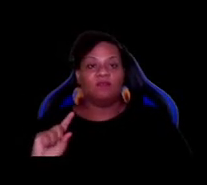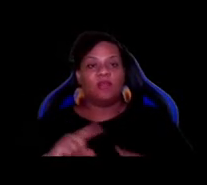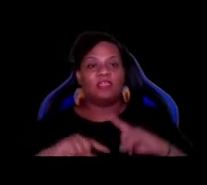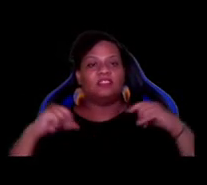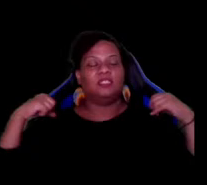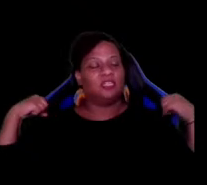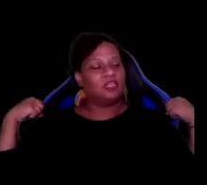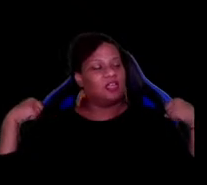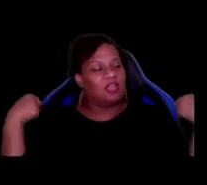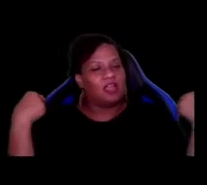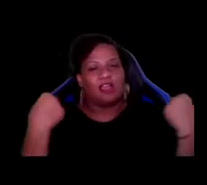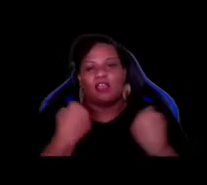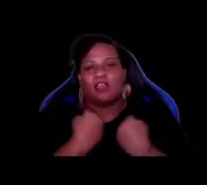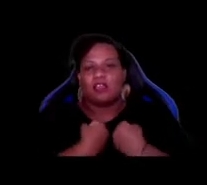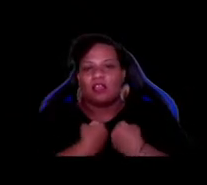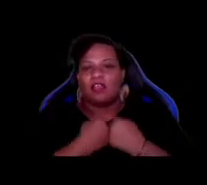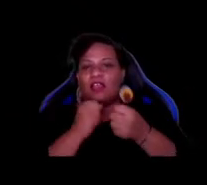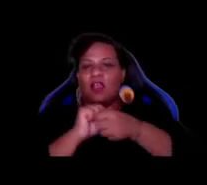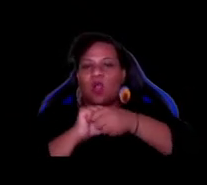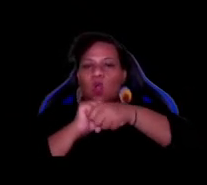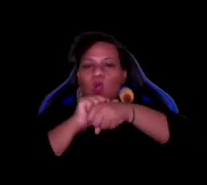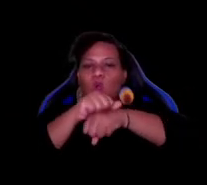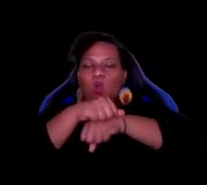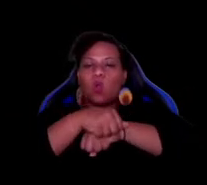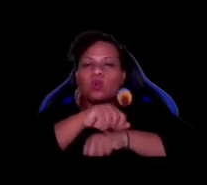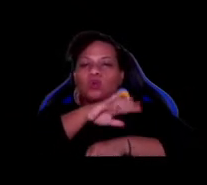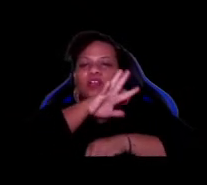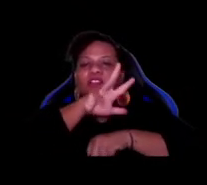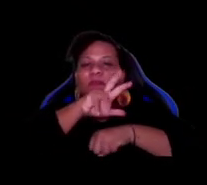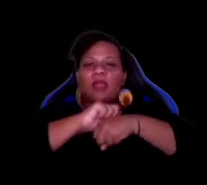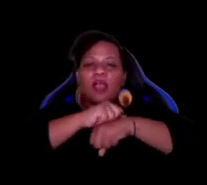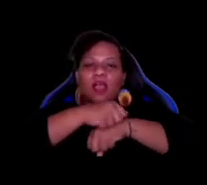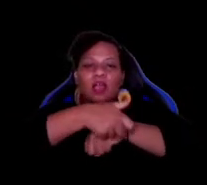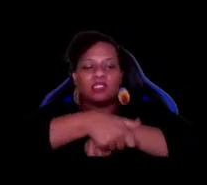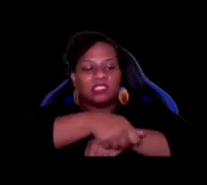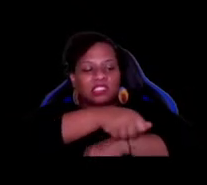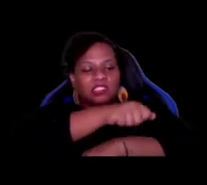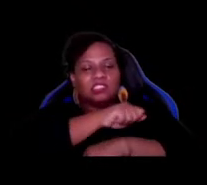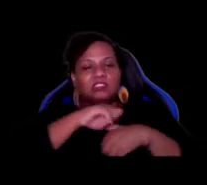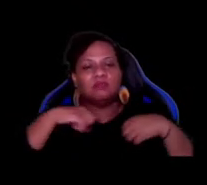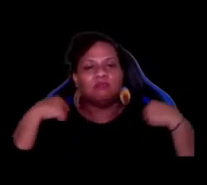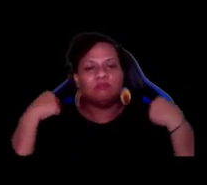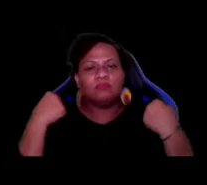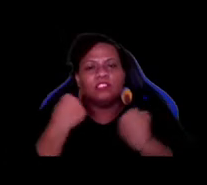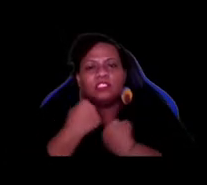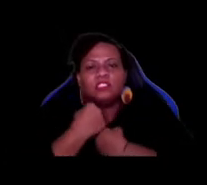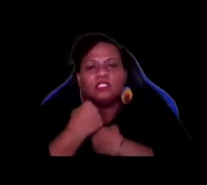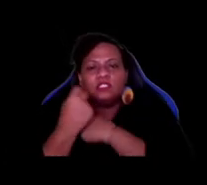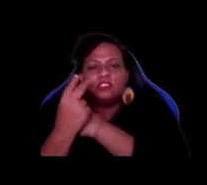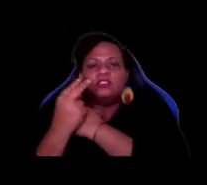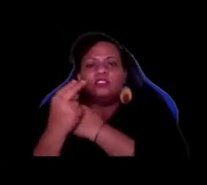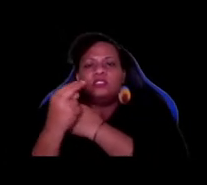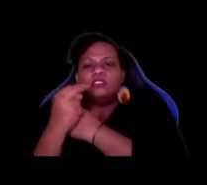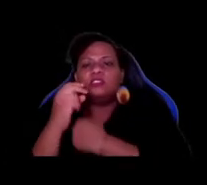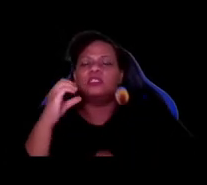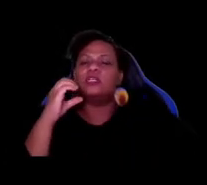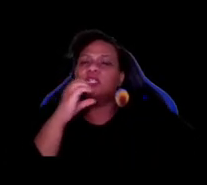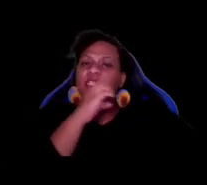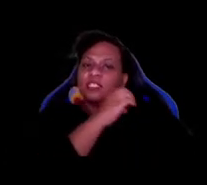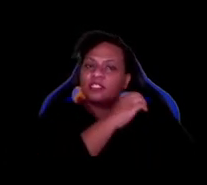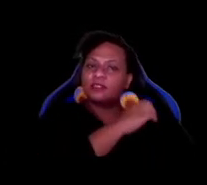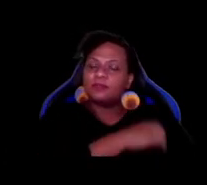né, a pele dos animais trazia para nós nesse sentido de nos agasalhar.